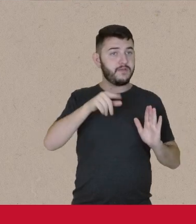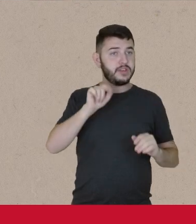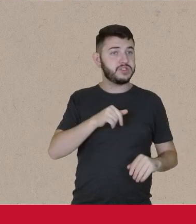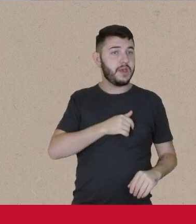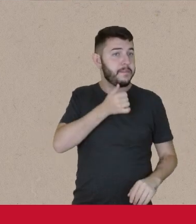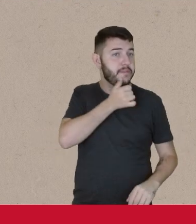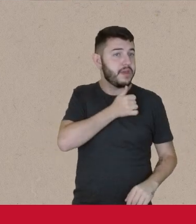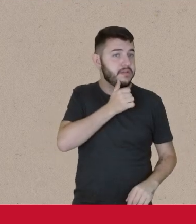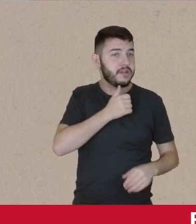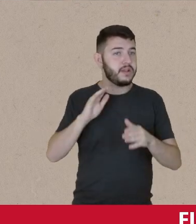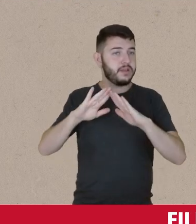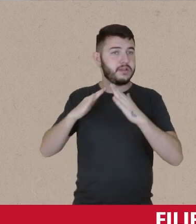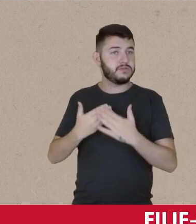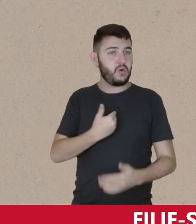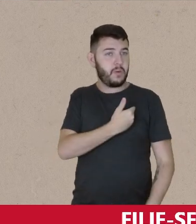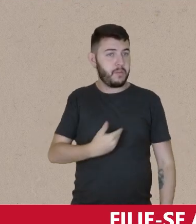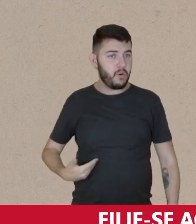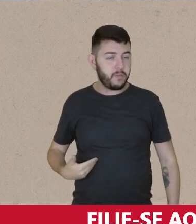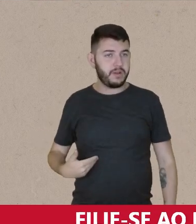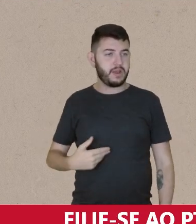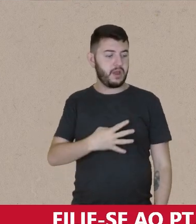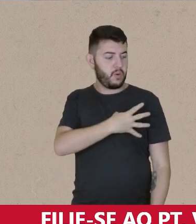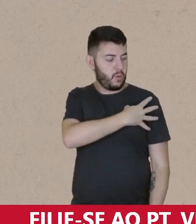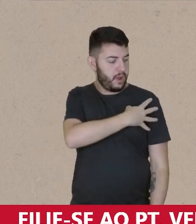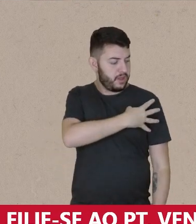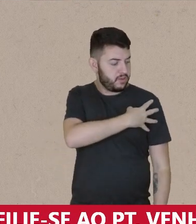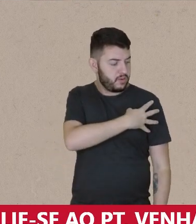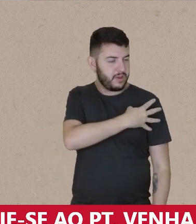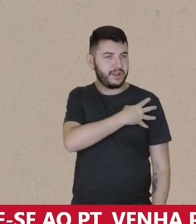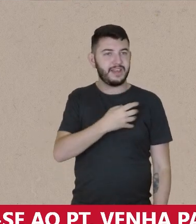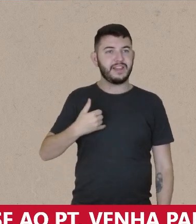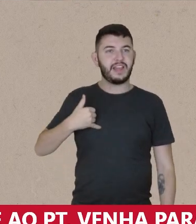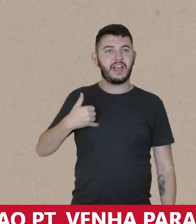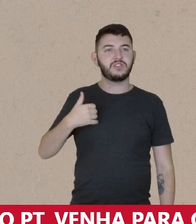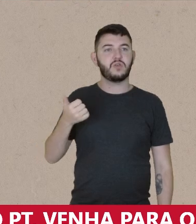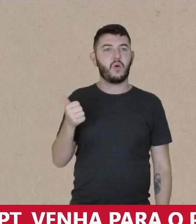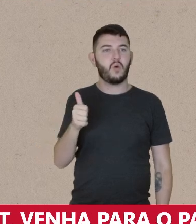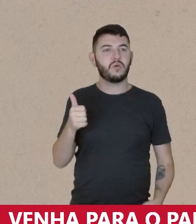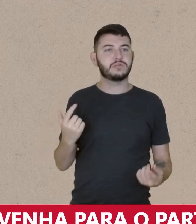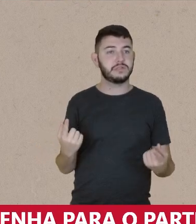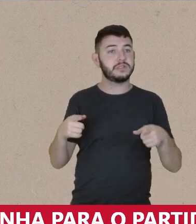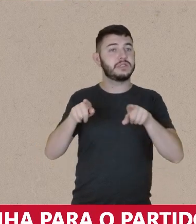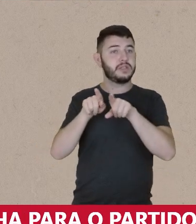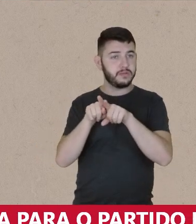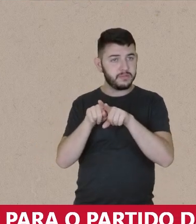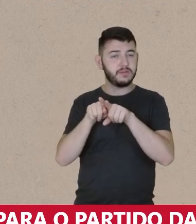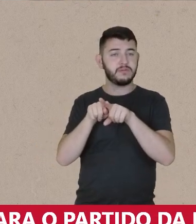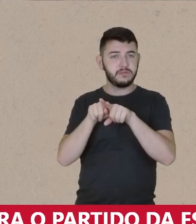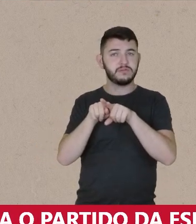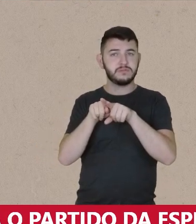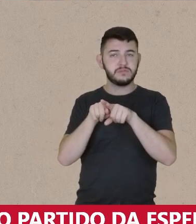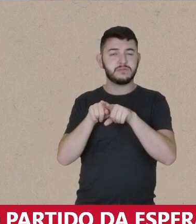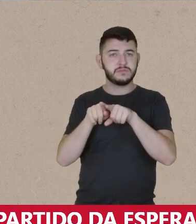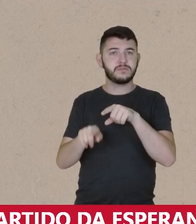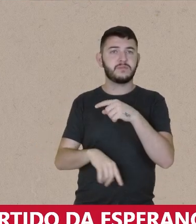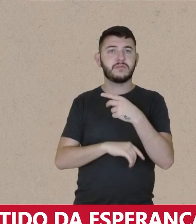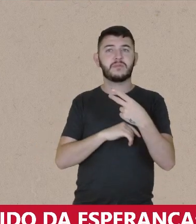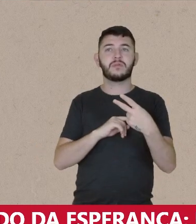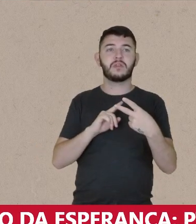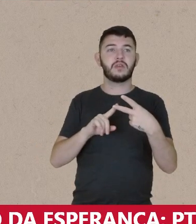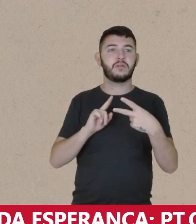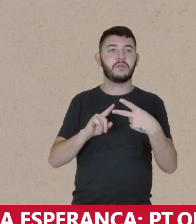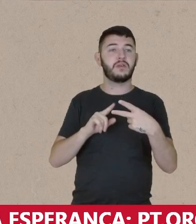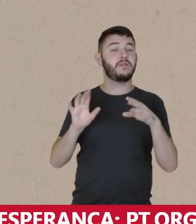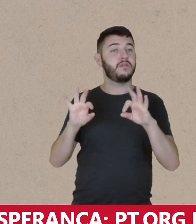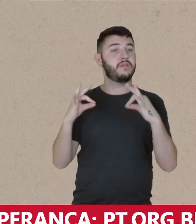escolas públicas a partir do 4º ano e a partir de 11 anos de idade, que estão inscritas no CAD único, de